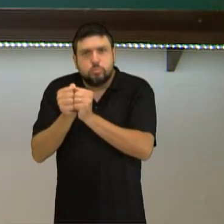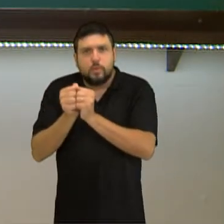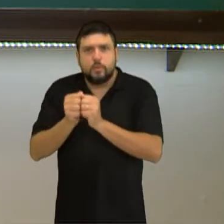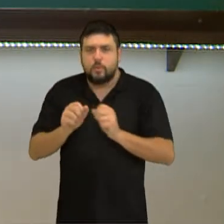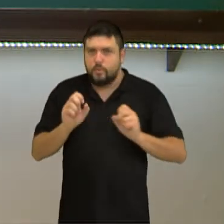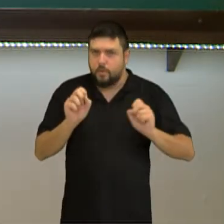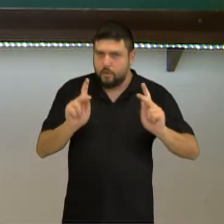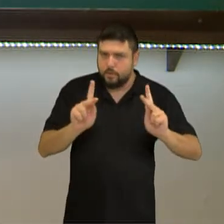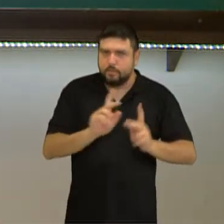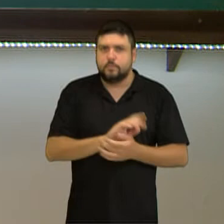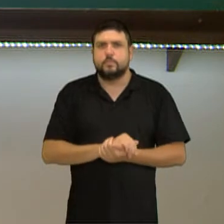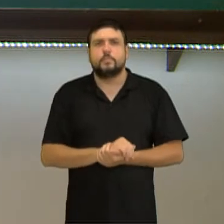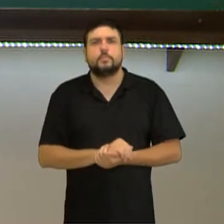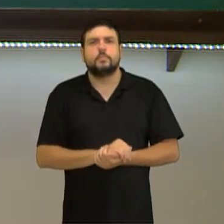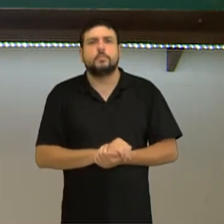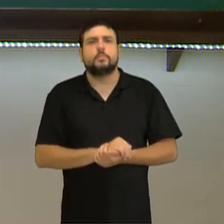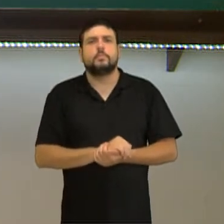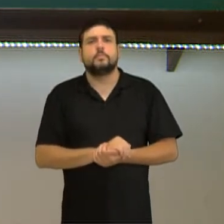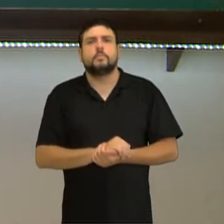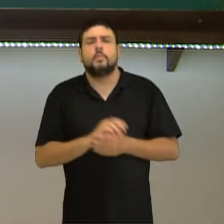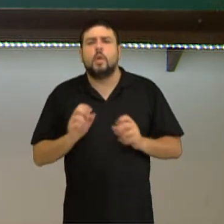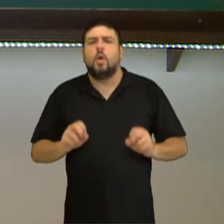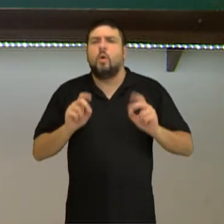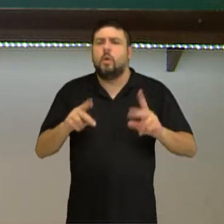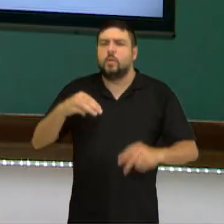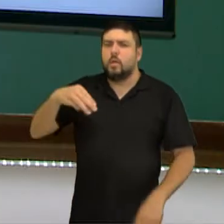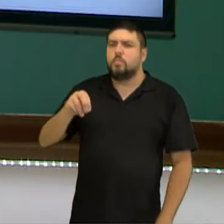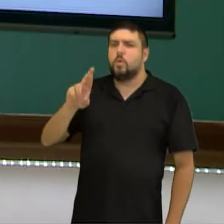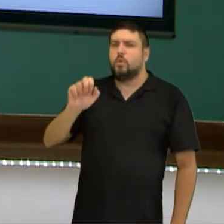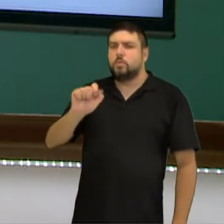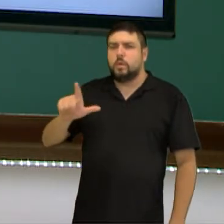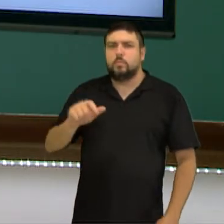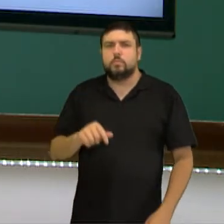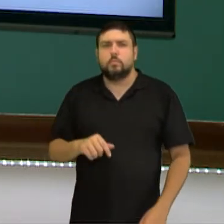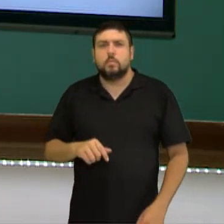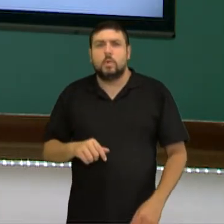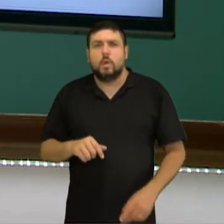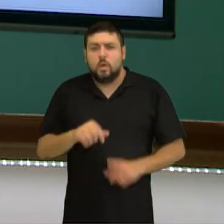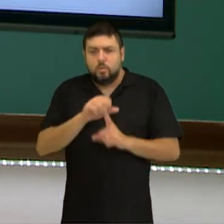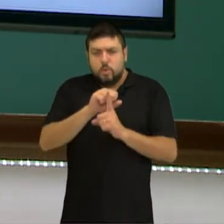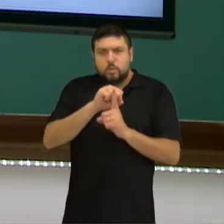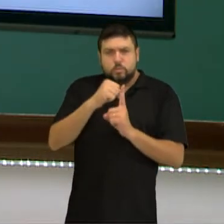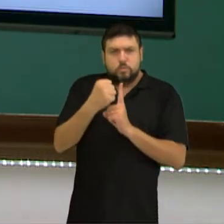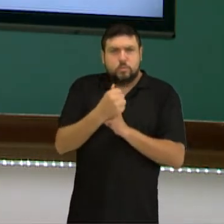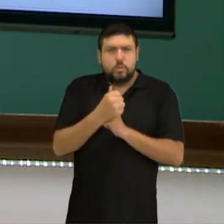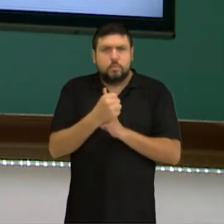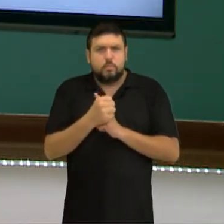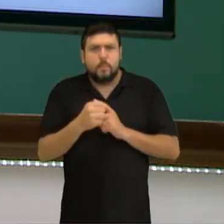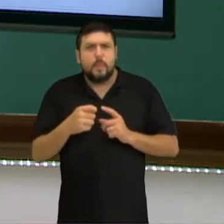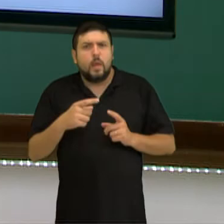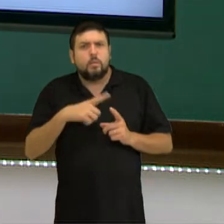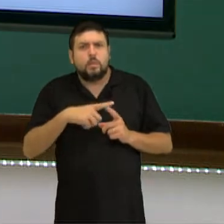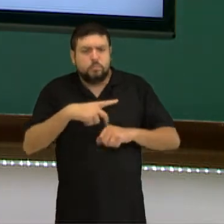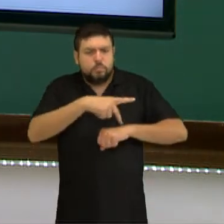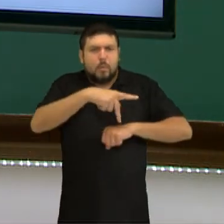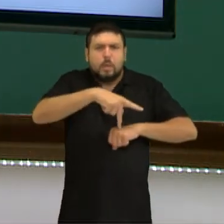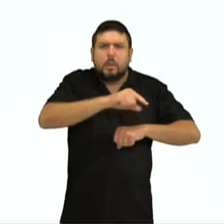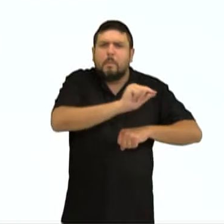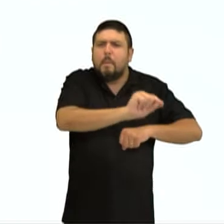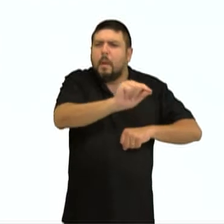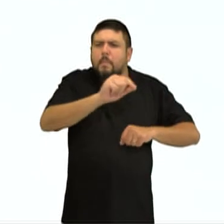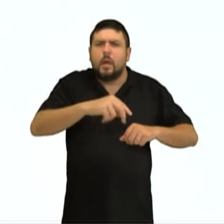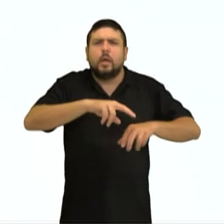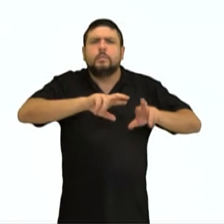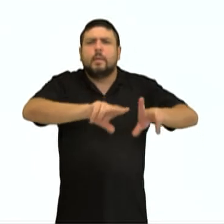ok? Continuando moral aí, as sociedades são diferentes entre si, dei esses vários exemplos ao longo dessa aula, tanto